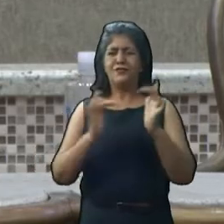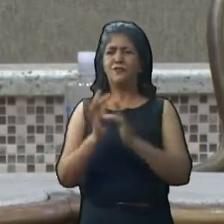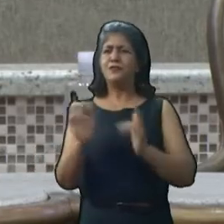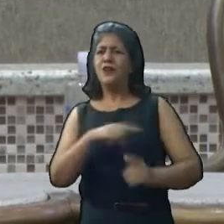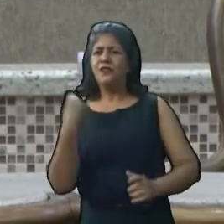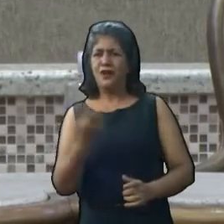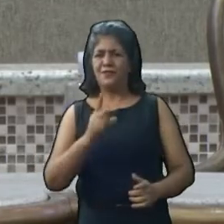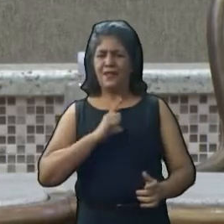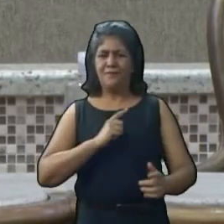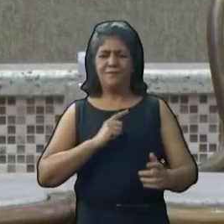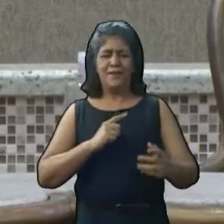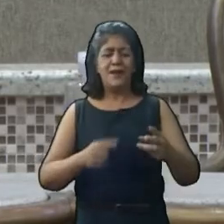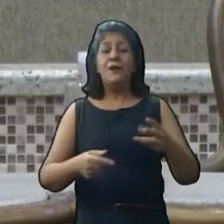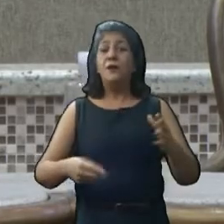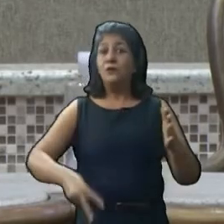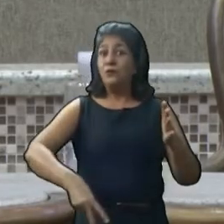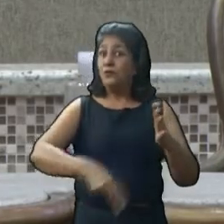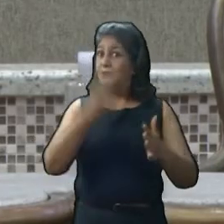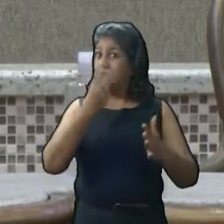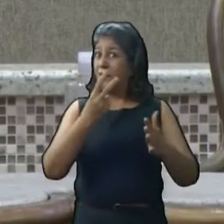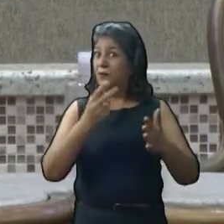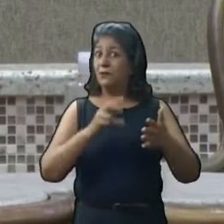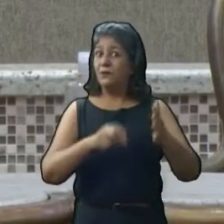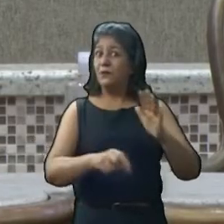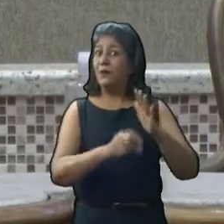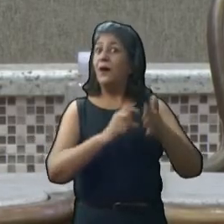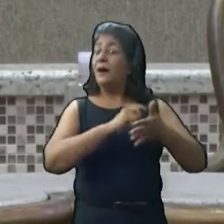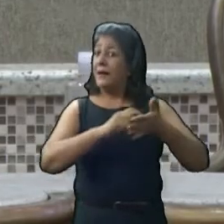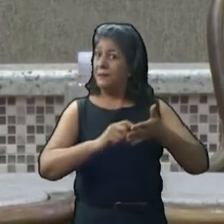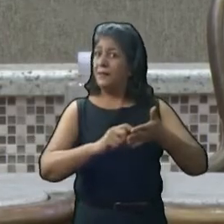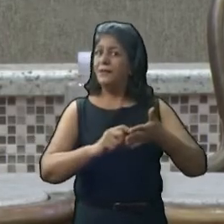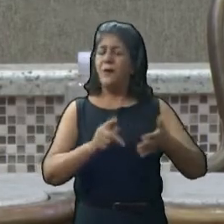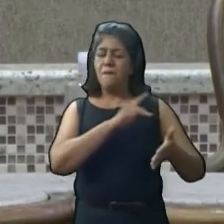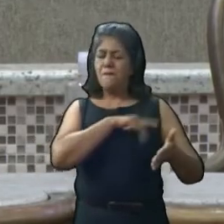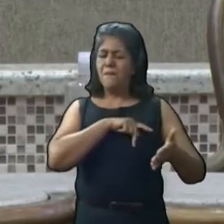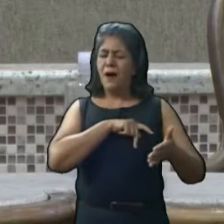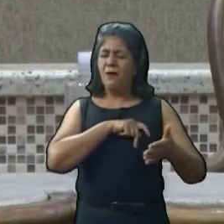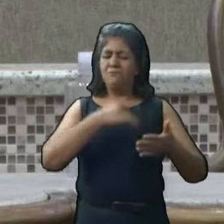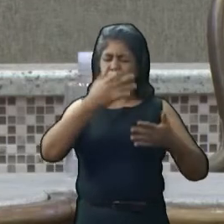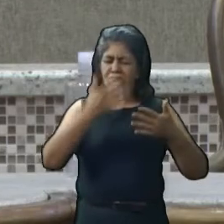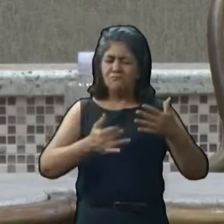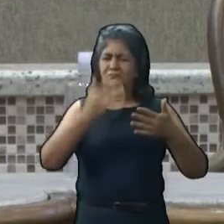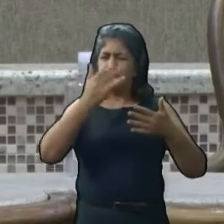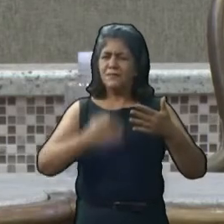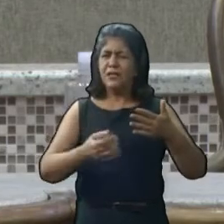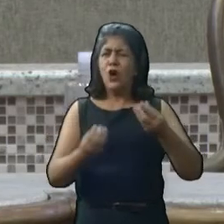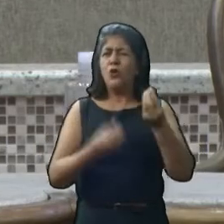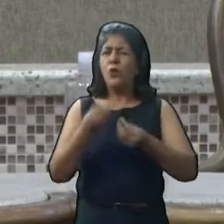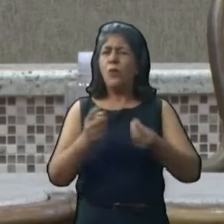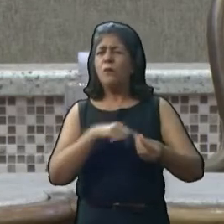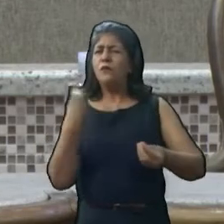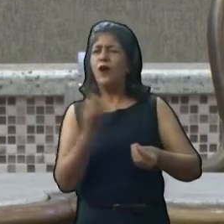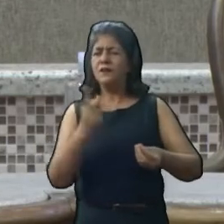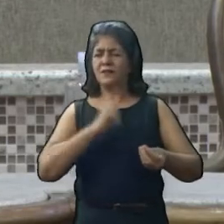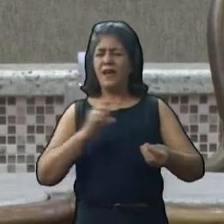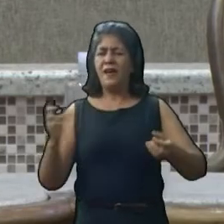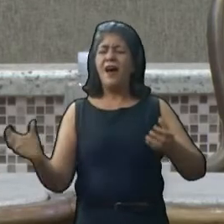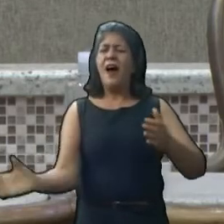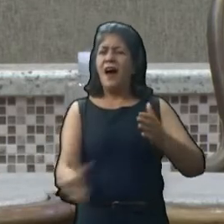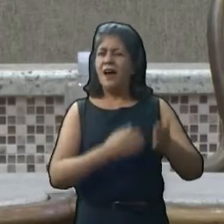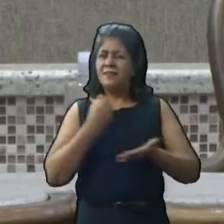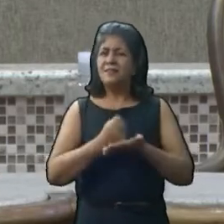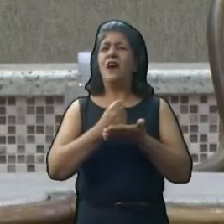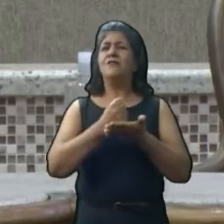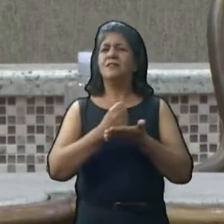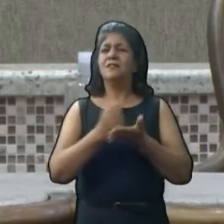já no capítulo 2 paulo fala sobre a salvação que nós alcançamos através da graça de nosso senhor e salvador